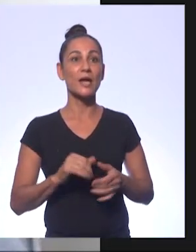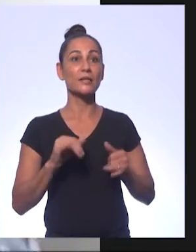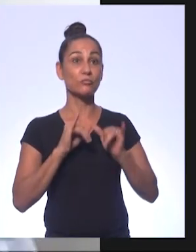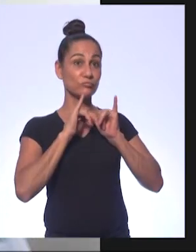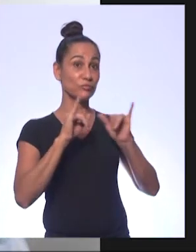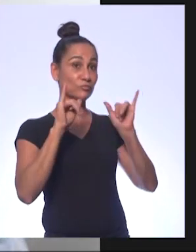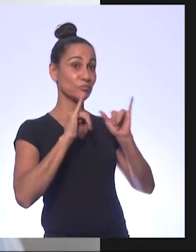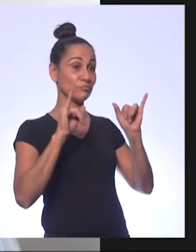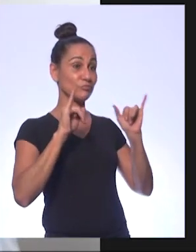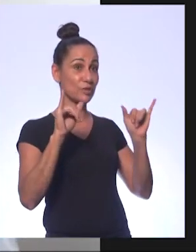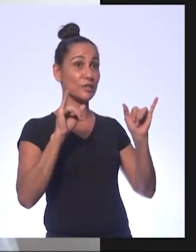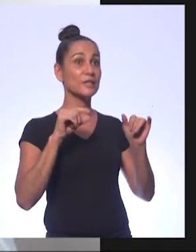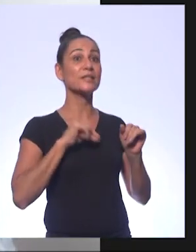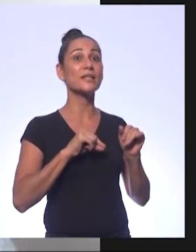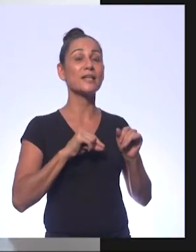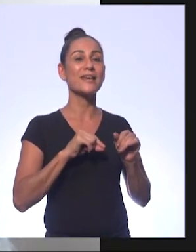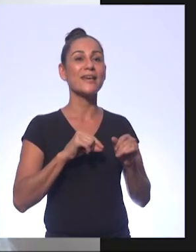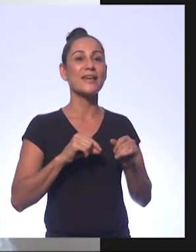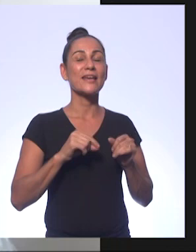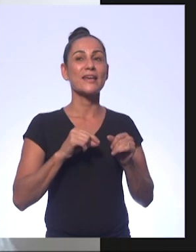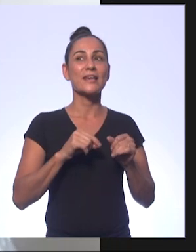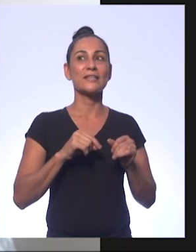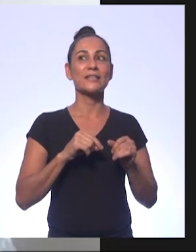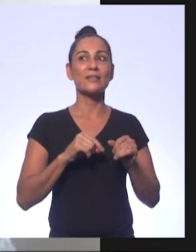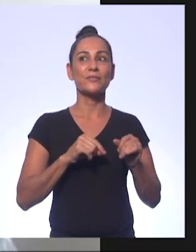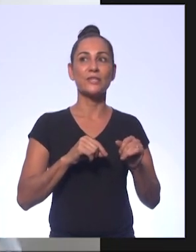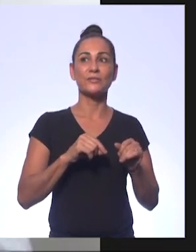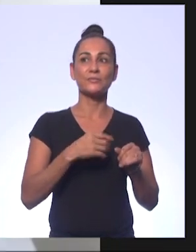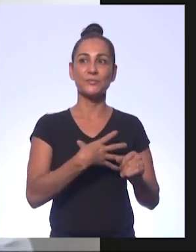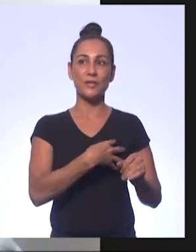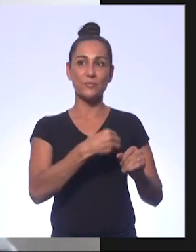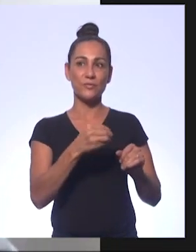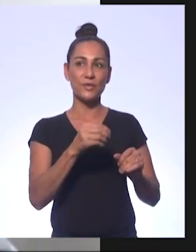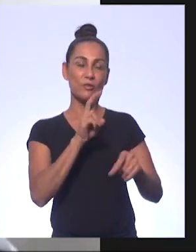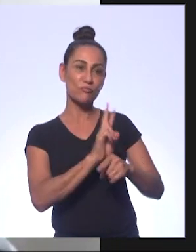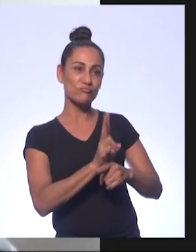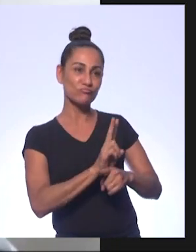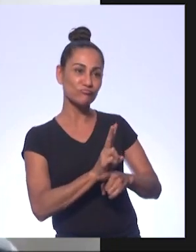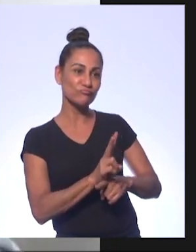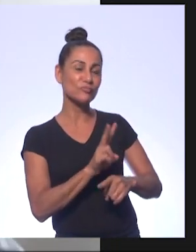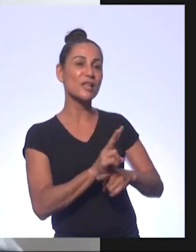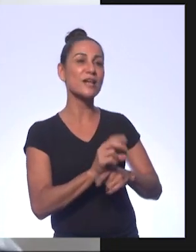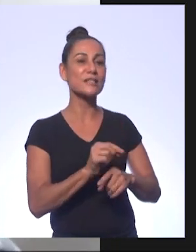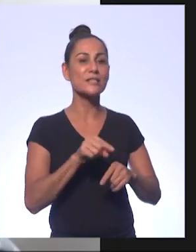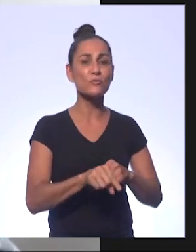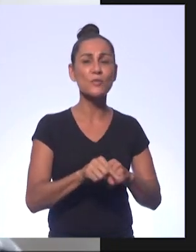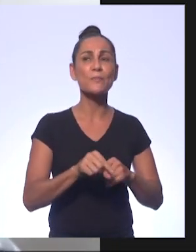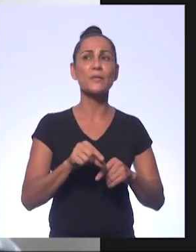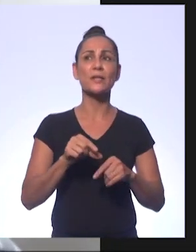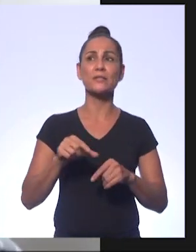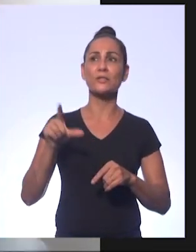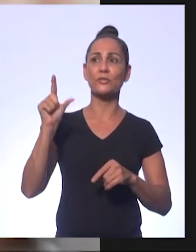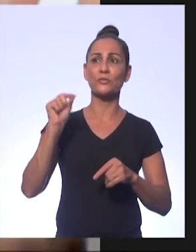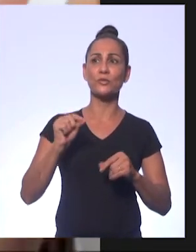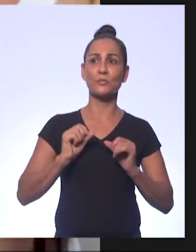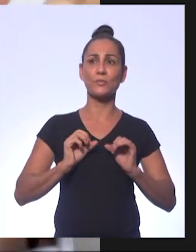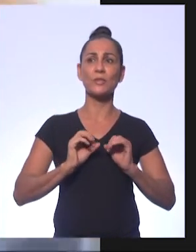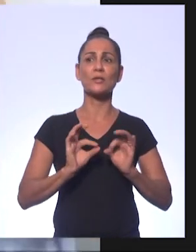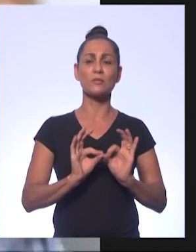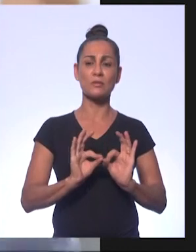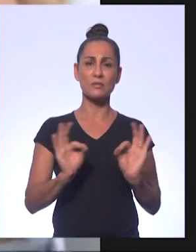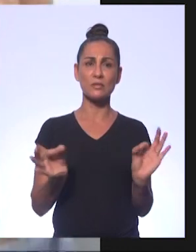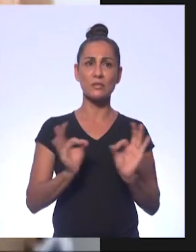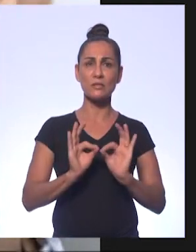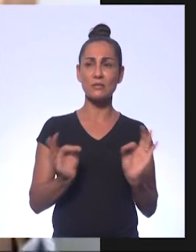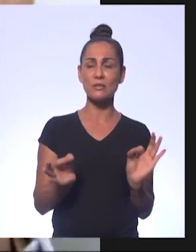fala assim, que criar filhos é simples. São pequenas atitudes, todos os dias. E aí, todos os